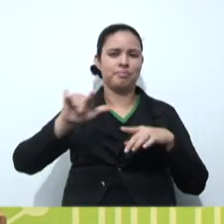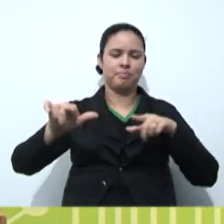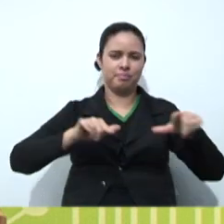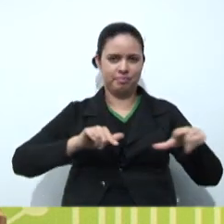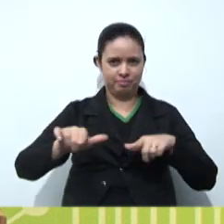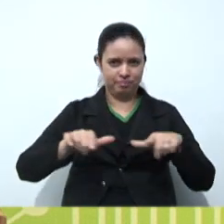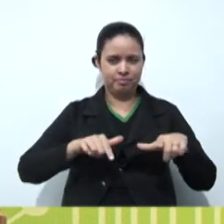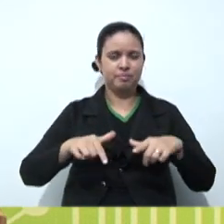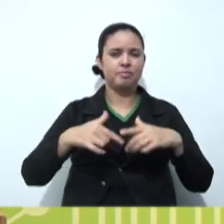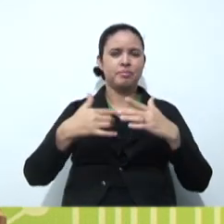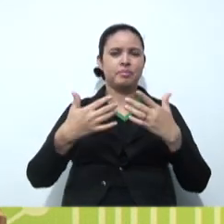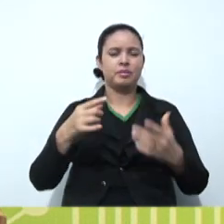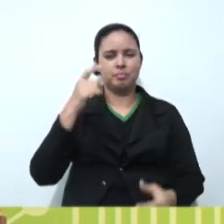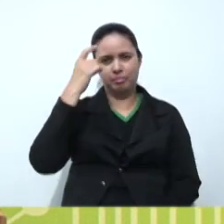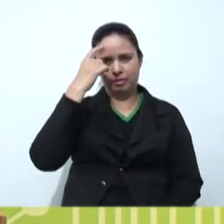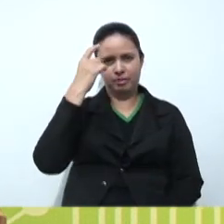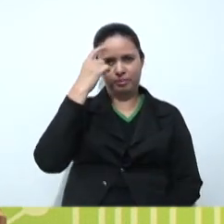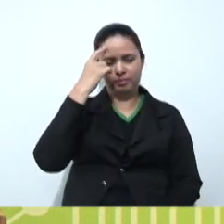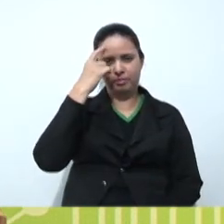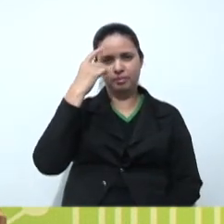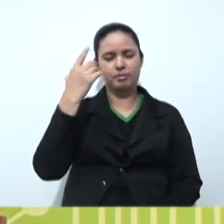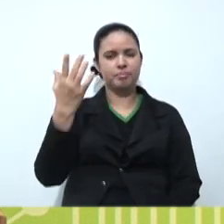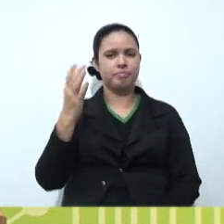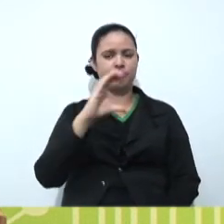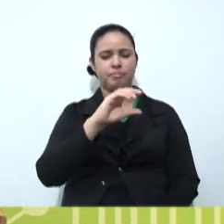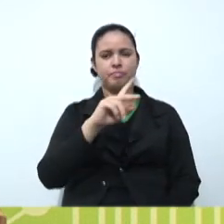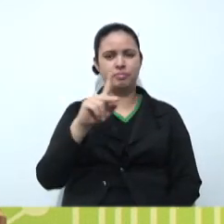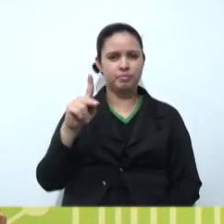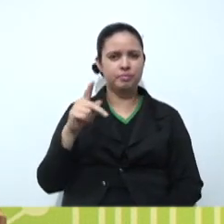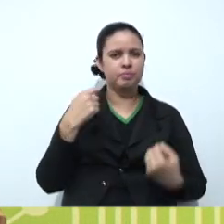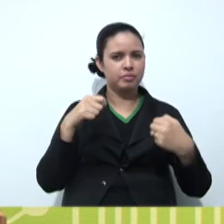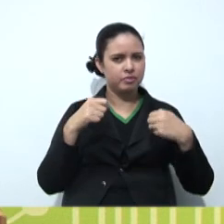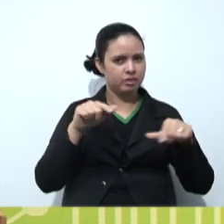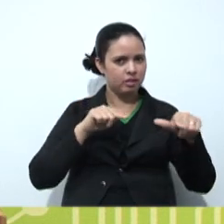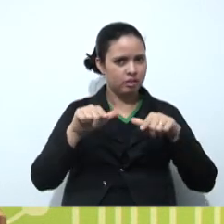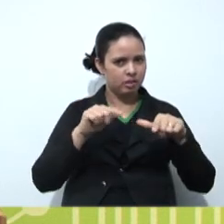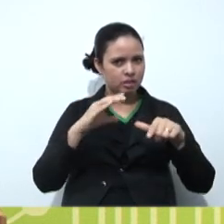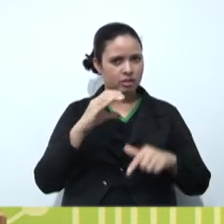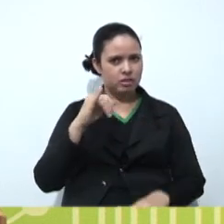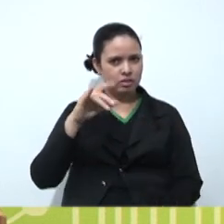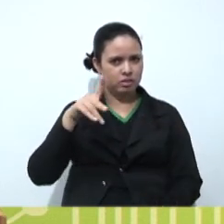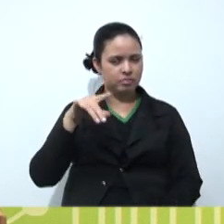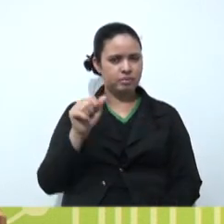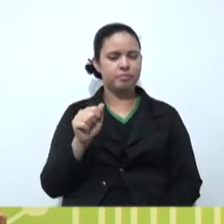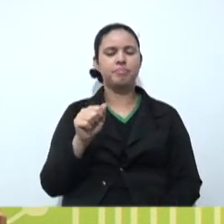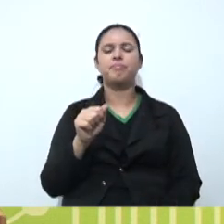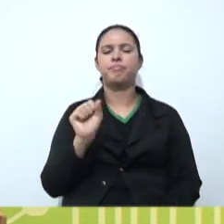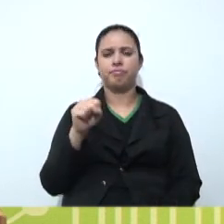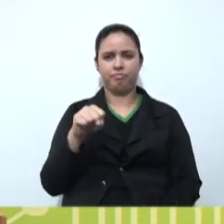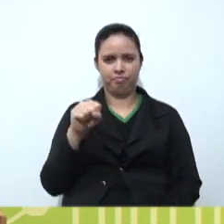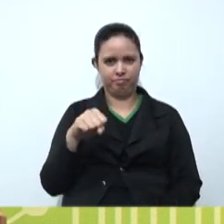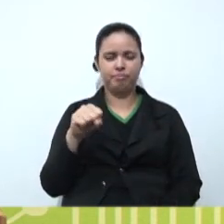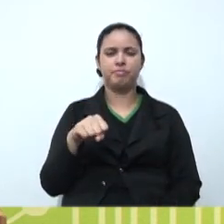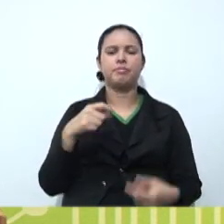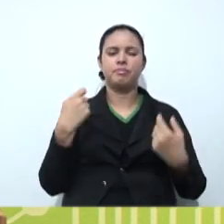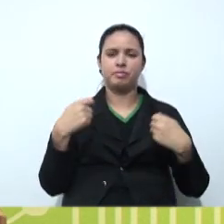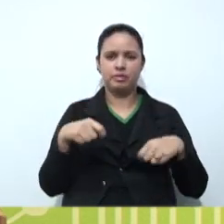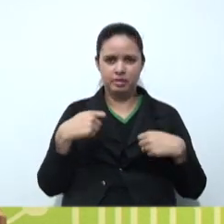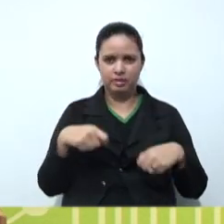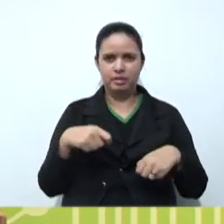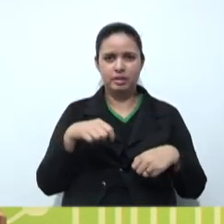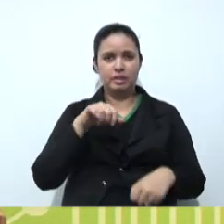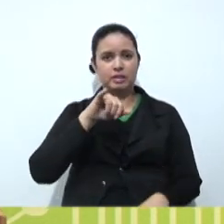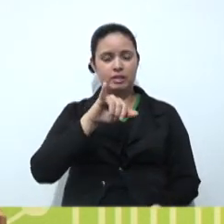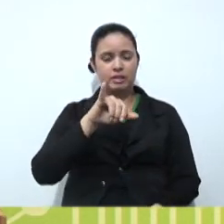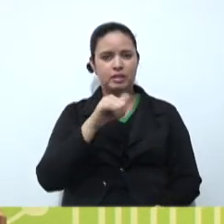trabalhador. E aí você começa a pensar, nossa, mas a minha cooperativa, vou ter que trabalhar isso? Vai, depende da quantidade de funcionários que você vai ter, nós